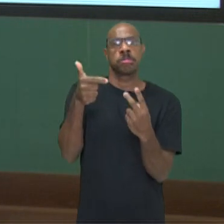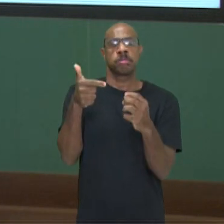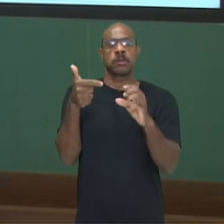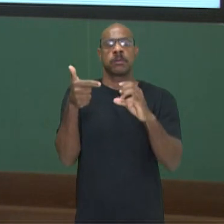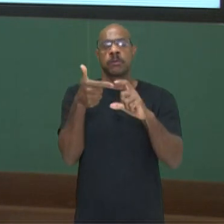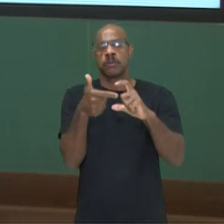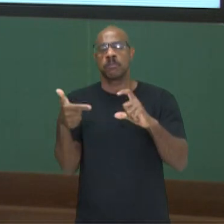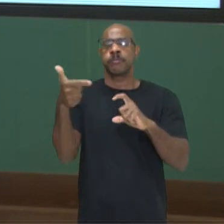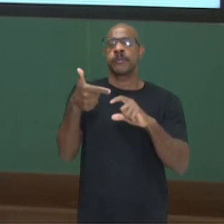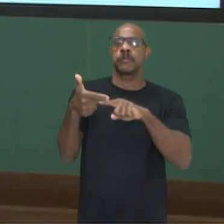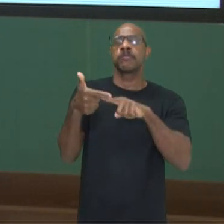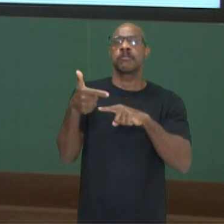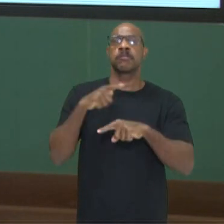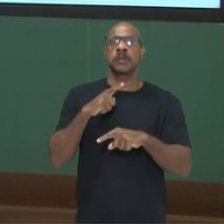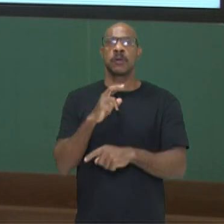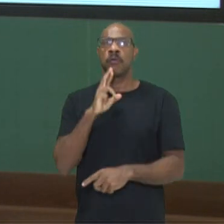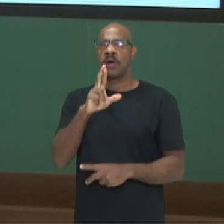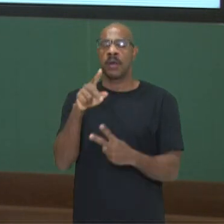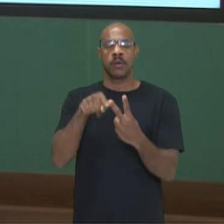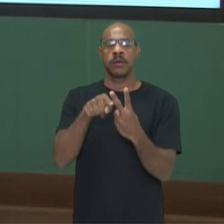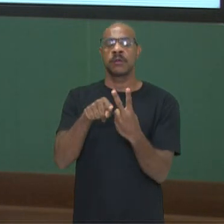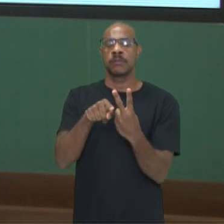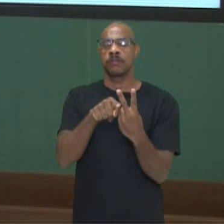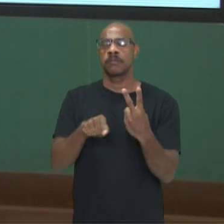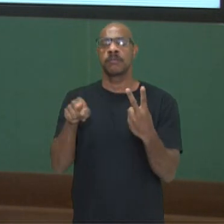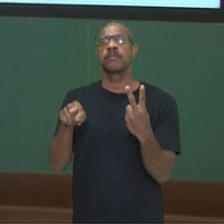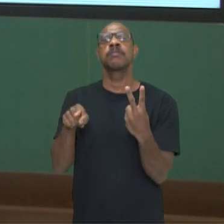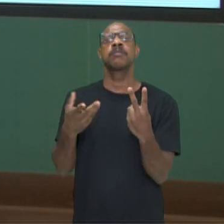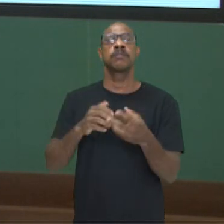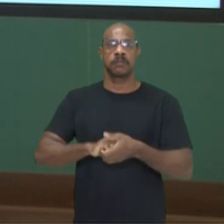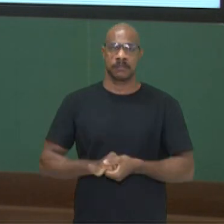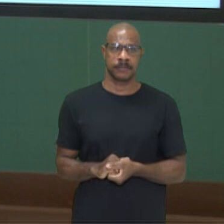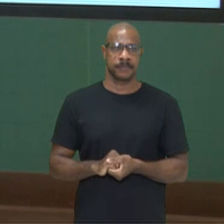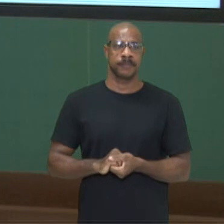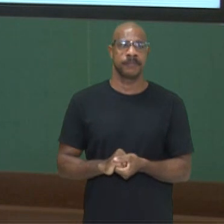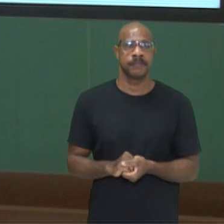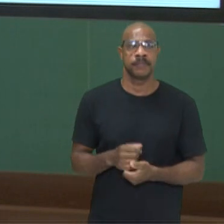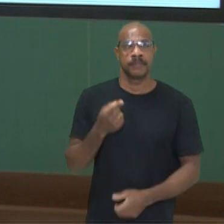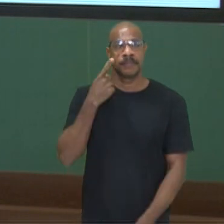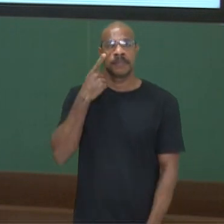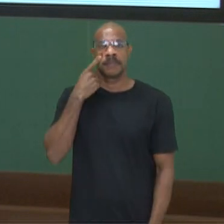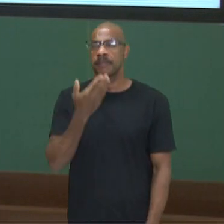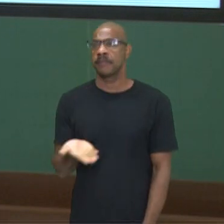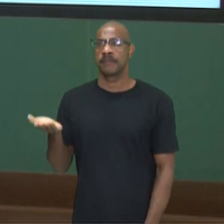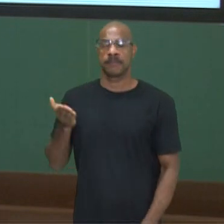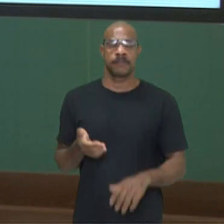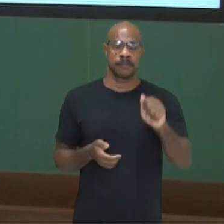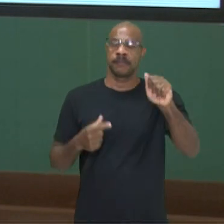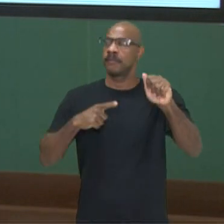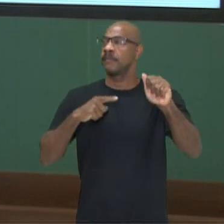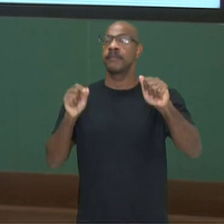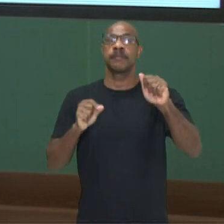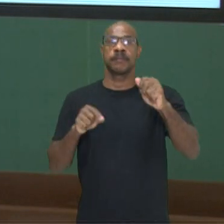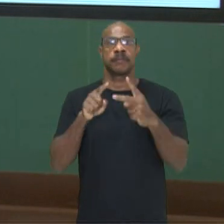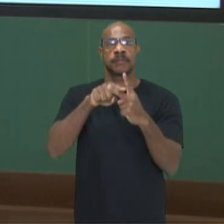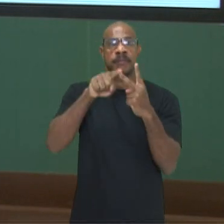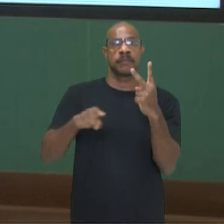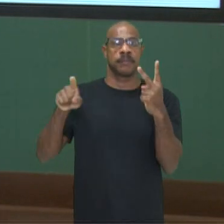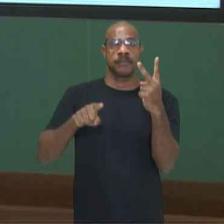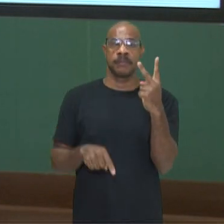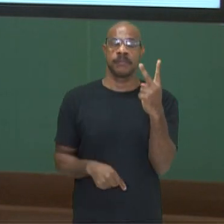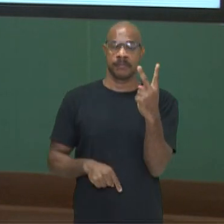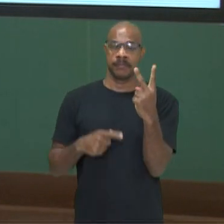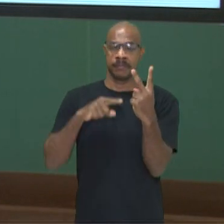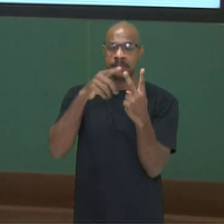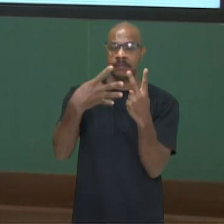nos dá o valor que está dentro da raiz, ok? Vejam que na letra A nós temos raiz de